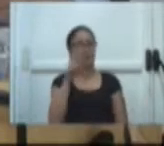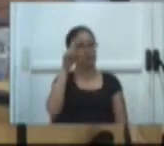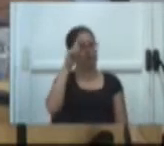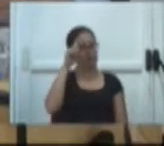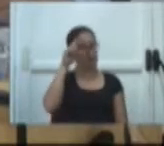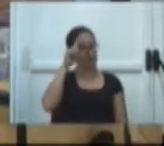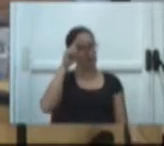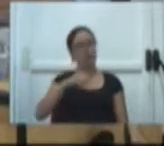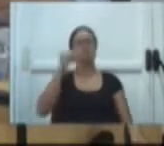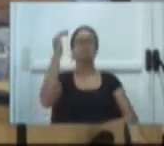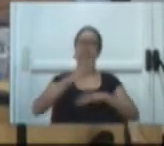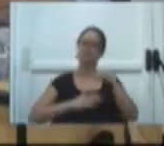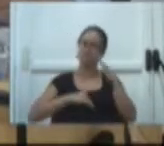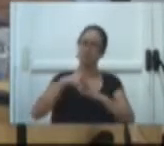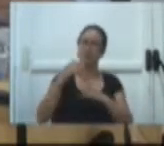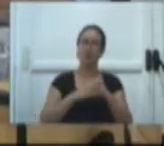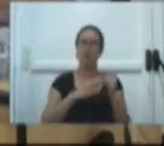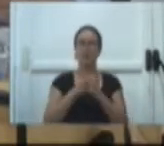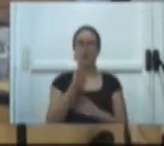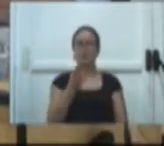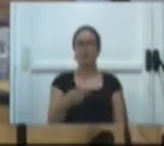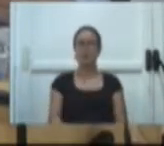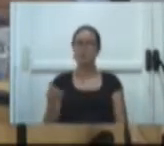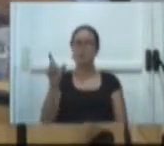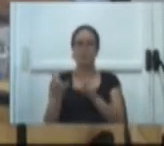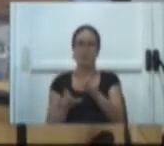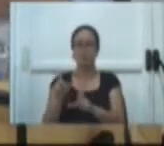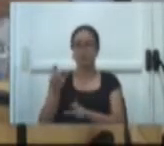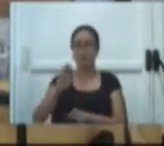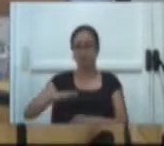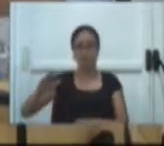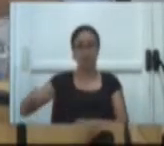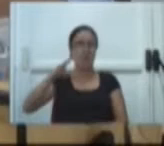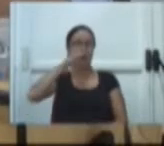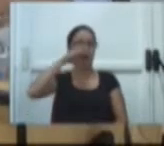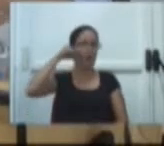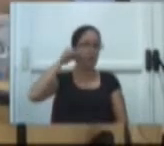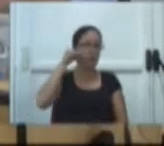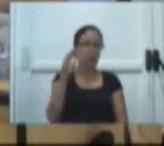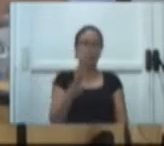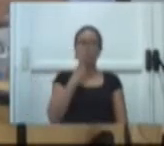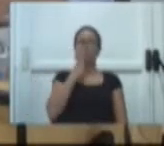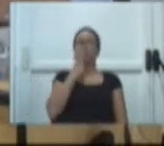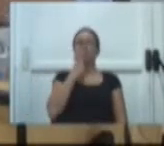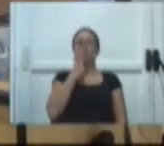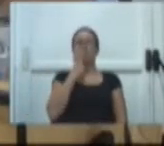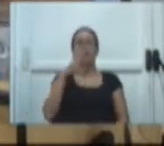na adolescência, no âmbito da Câmara Municipal de Limeira e da outras providências.